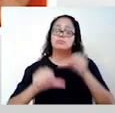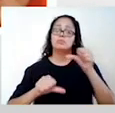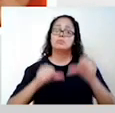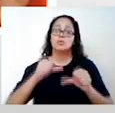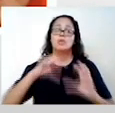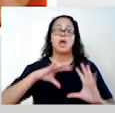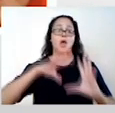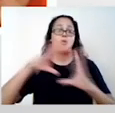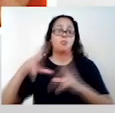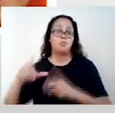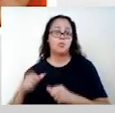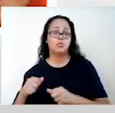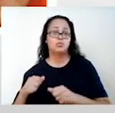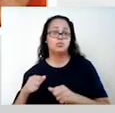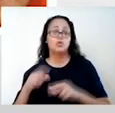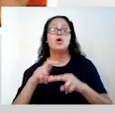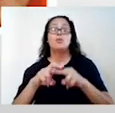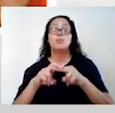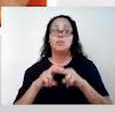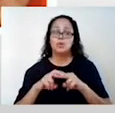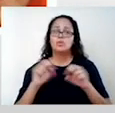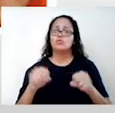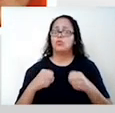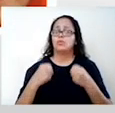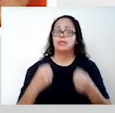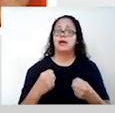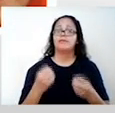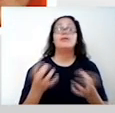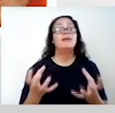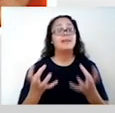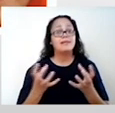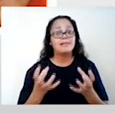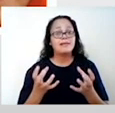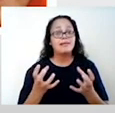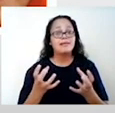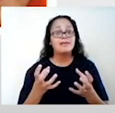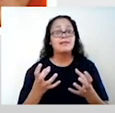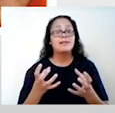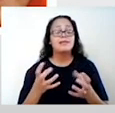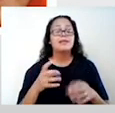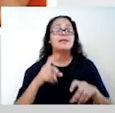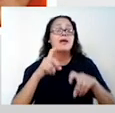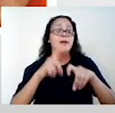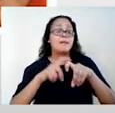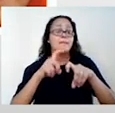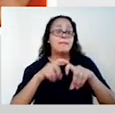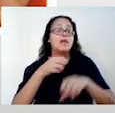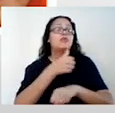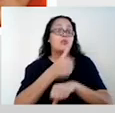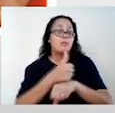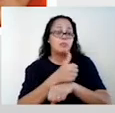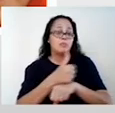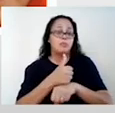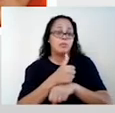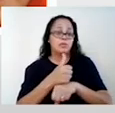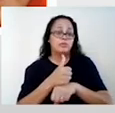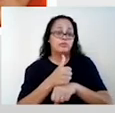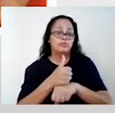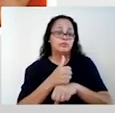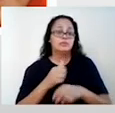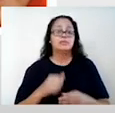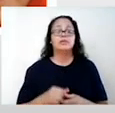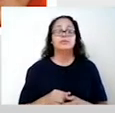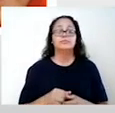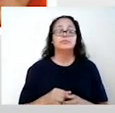aquilo que ela lutava, né? Ela queria ser médica, então tinha uma série de obstáculos as meninas lá no Paquistão para conseguirem frequentar